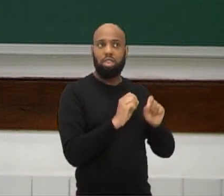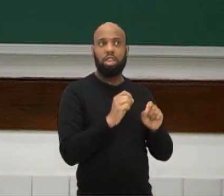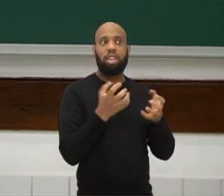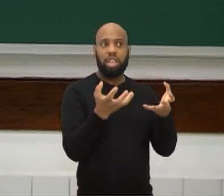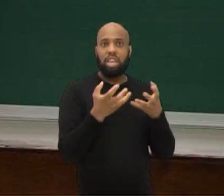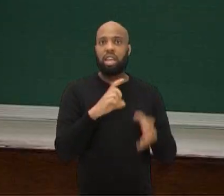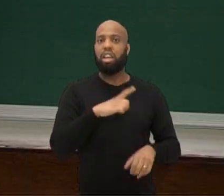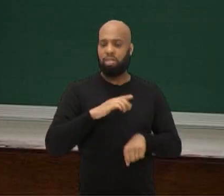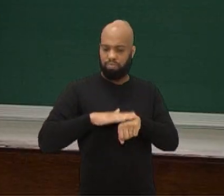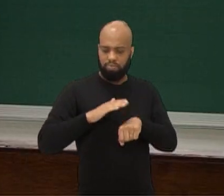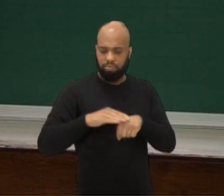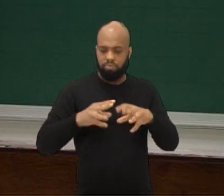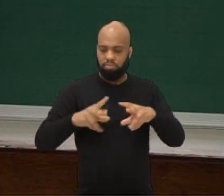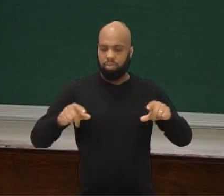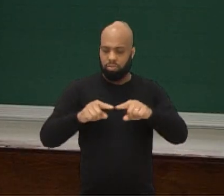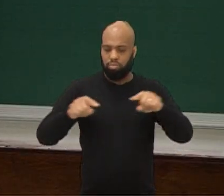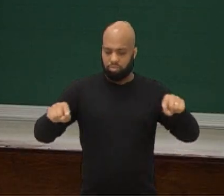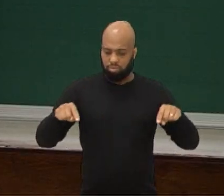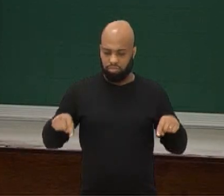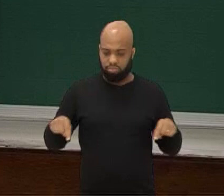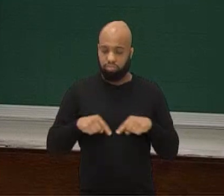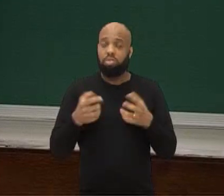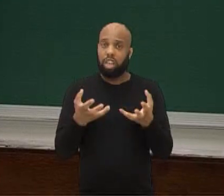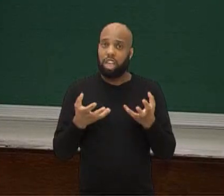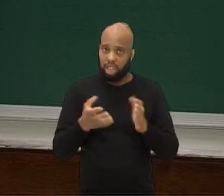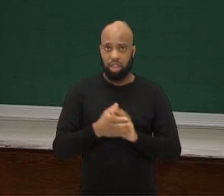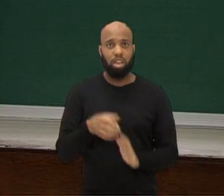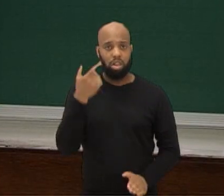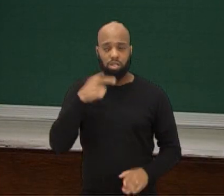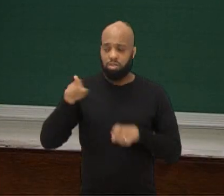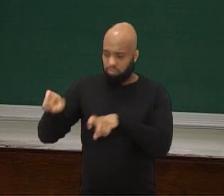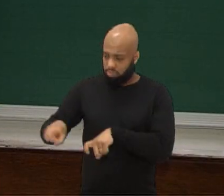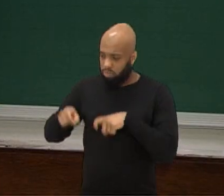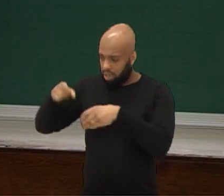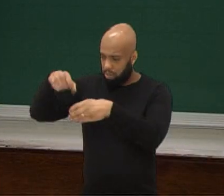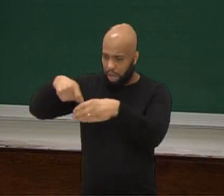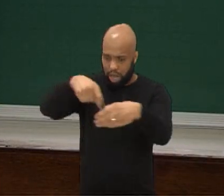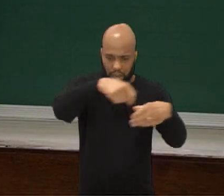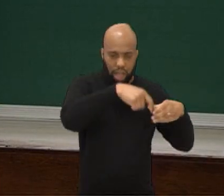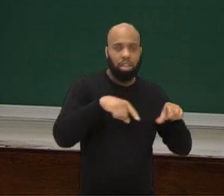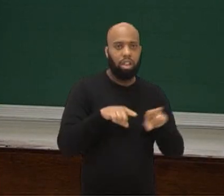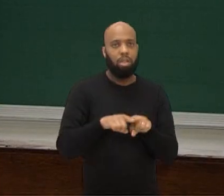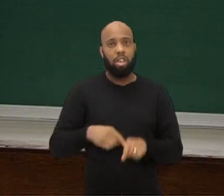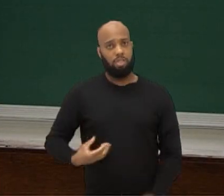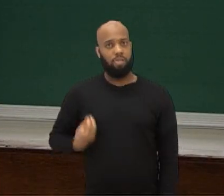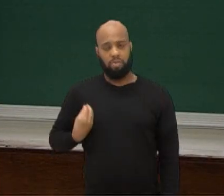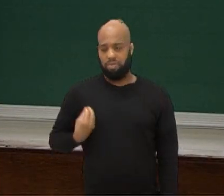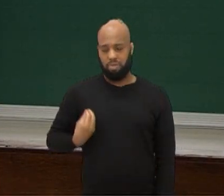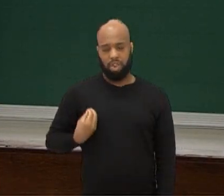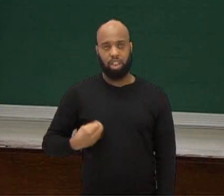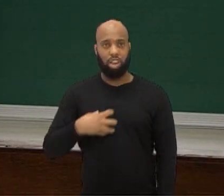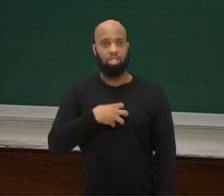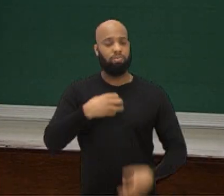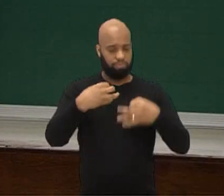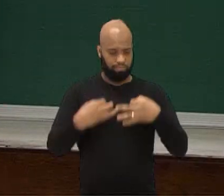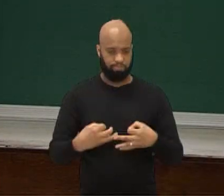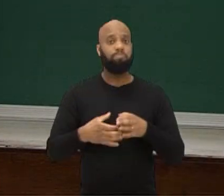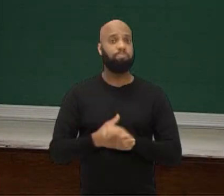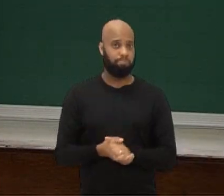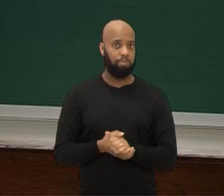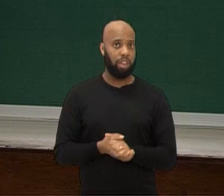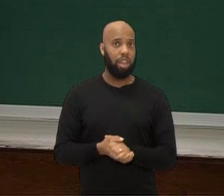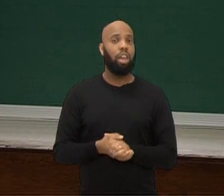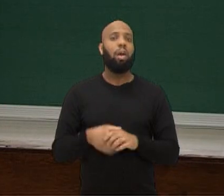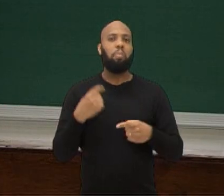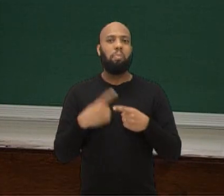ter o seu próprio pedaço de terra, a sua própria terra, para poder cultivar, para poder plantar e sobreviver de maneira digna. Vale lembrar